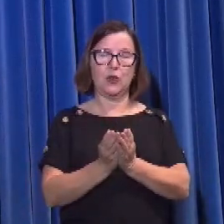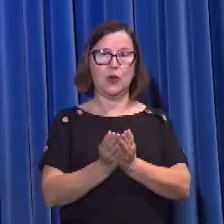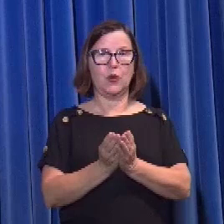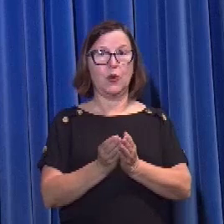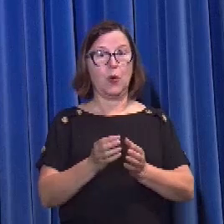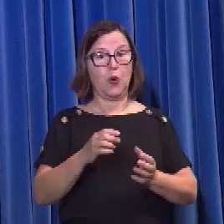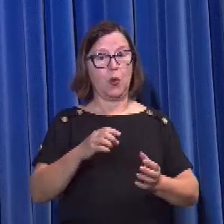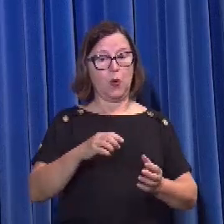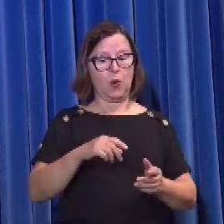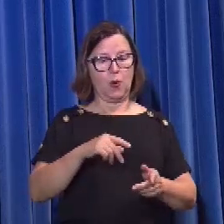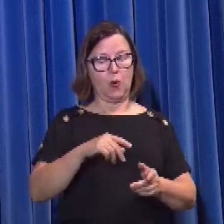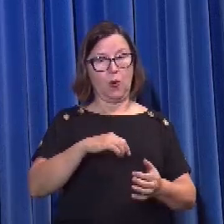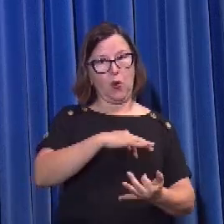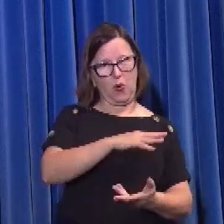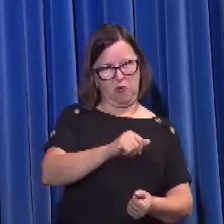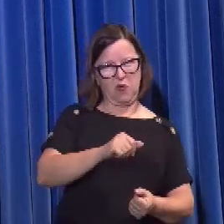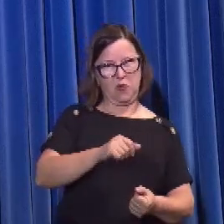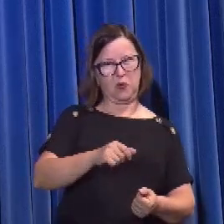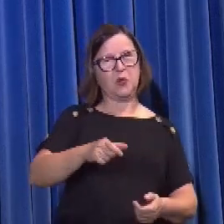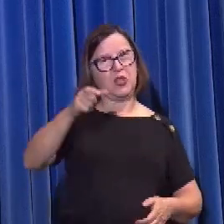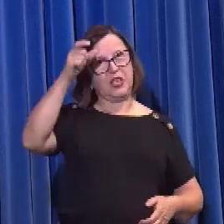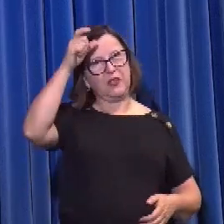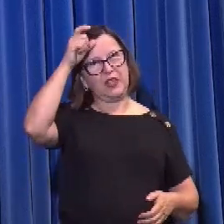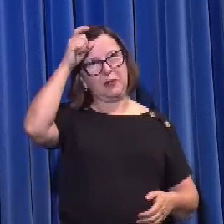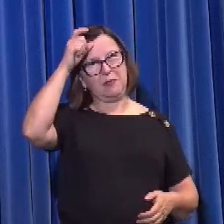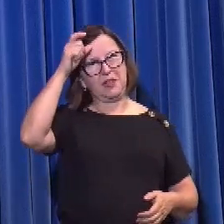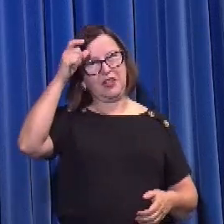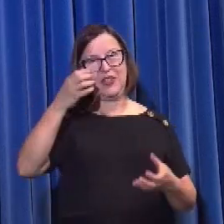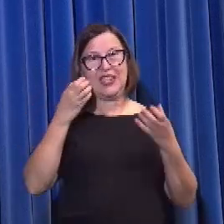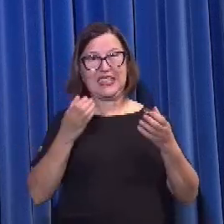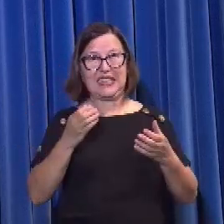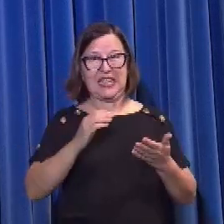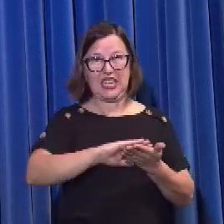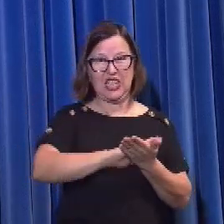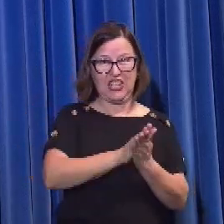modo obstinado e tentarão destruí-lo.